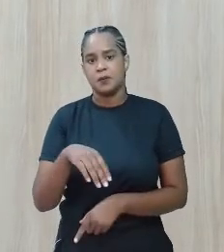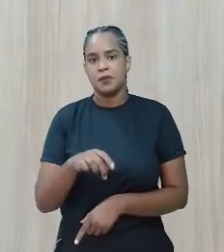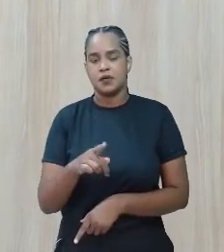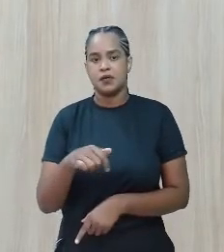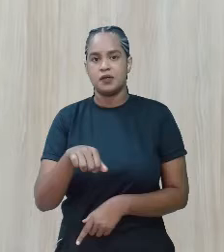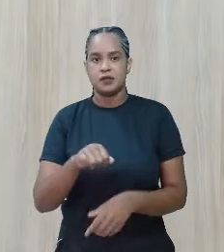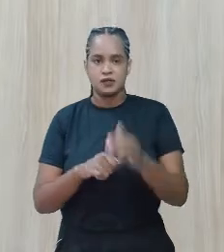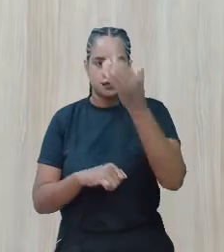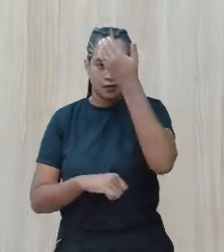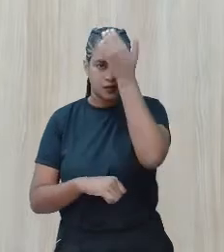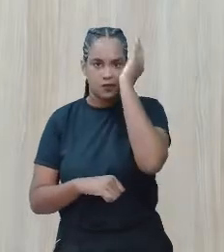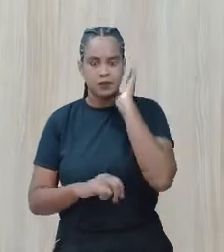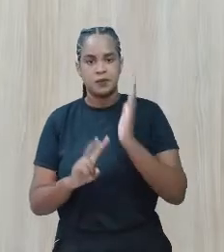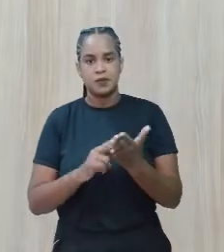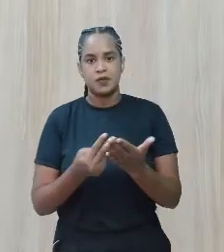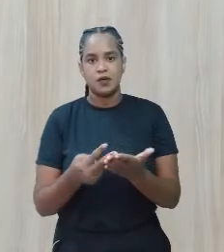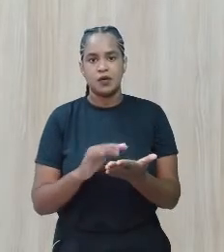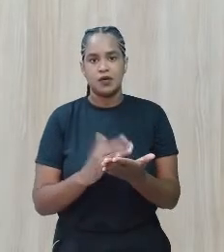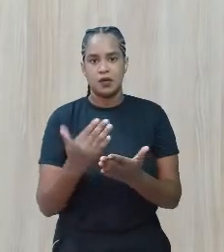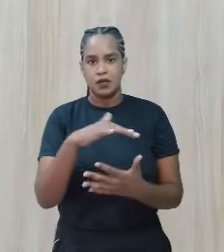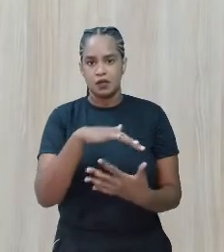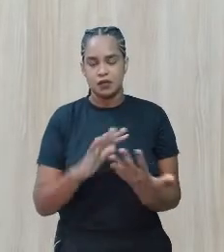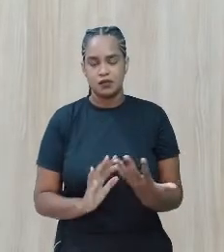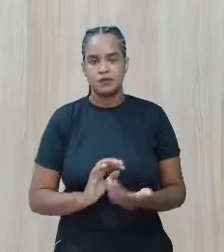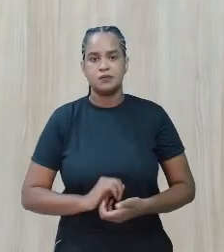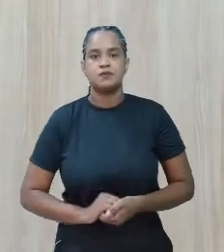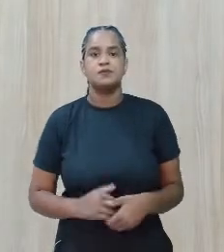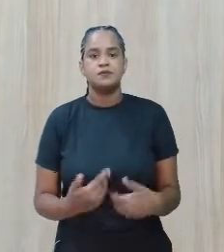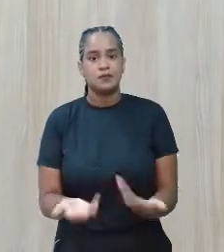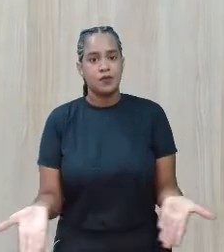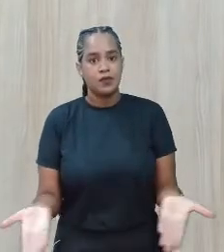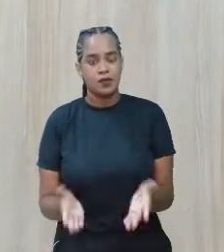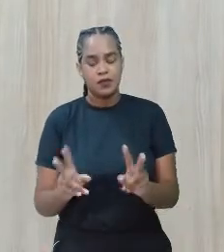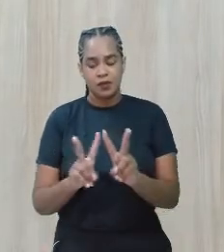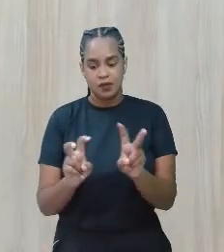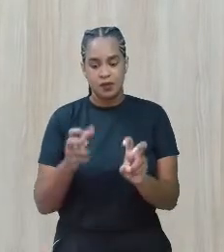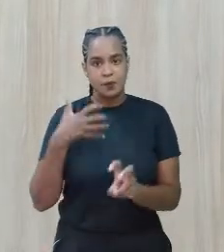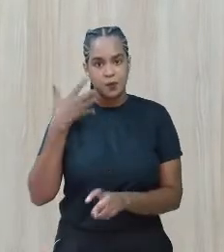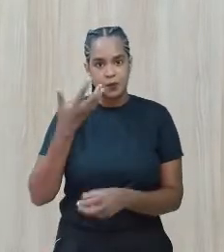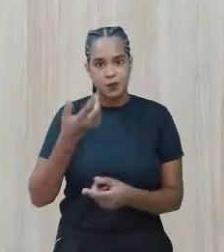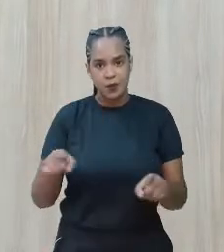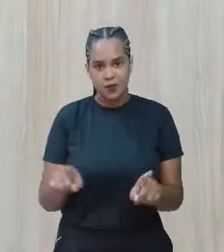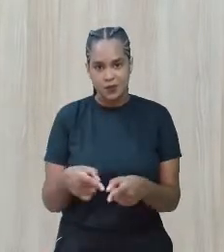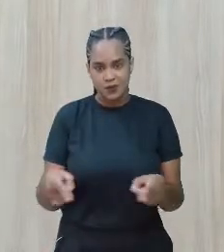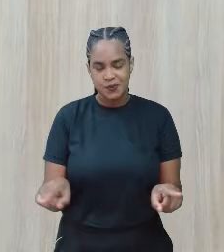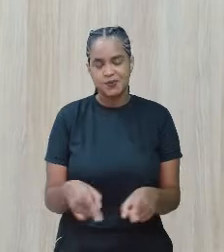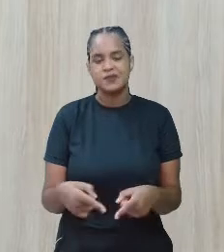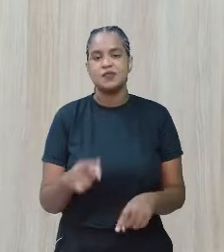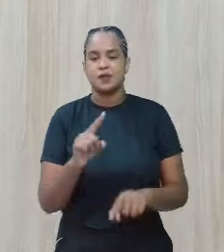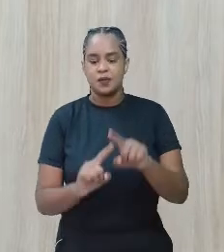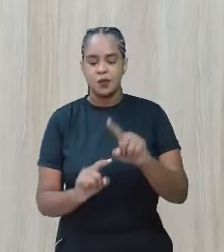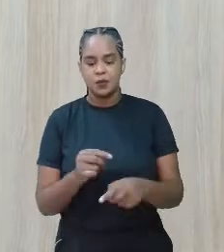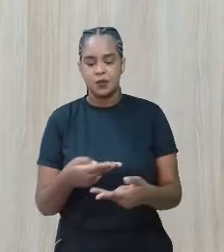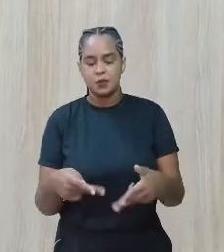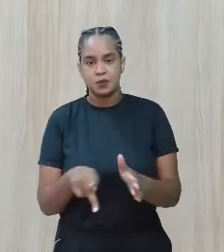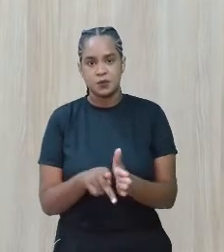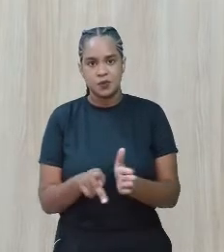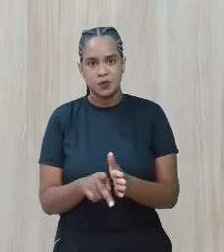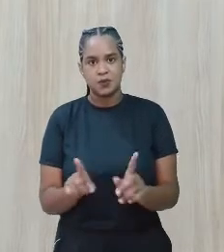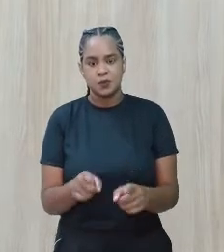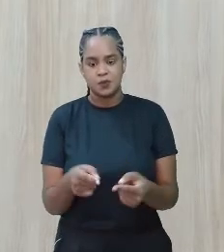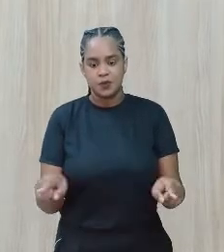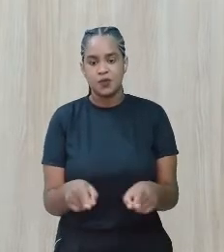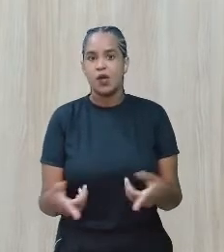tradução para Libras. Nosso assunto hoje é música, instrumentos musicais. E a gente vai ter também